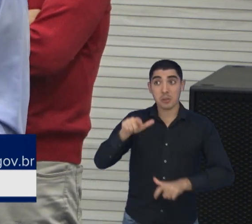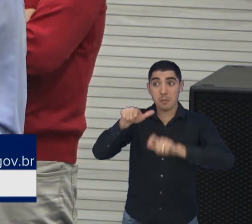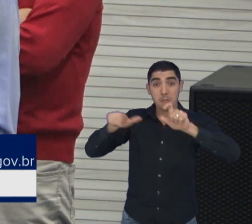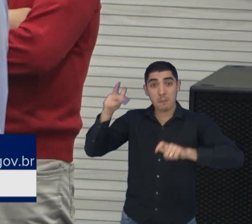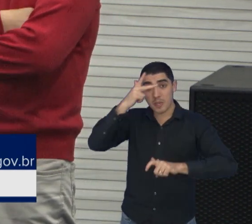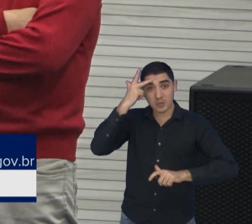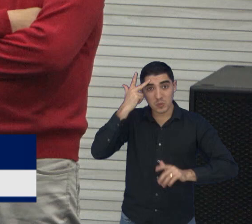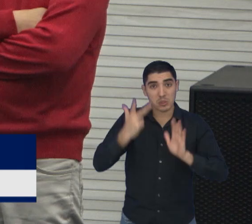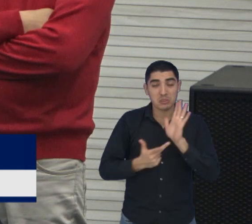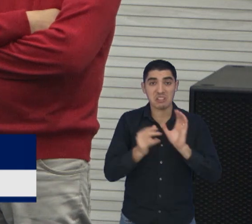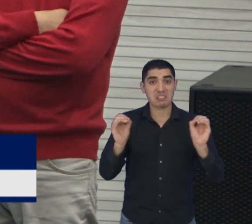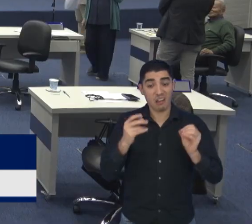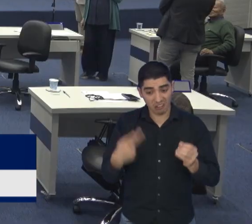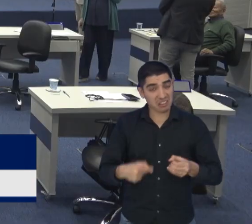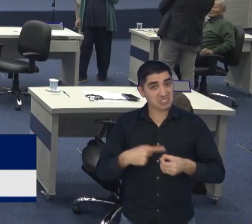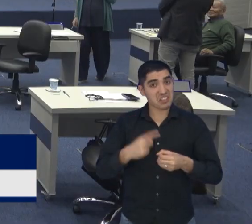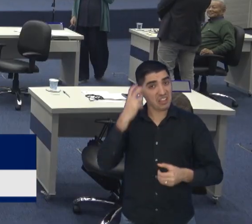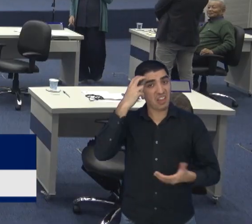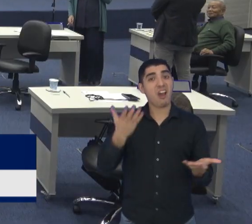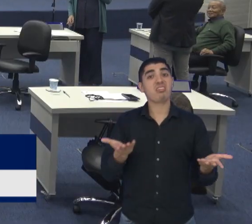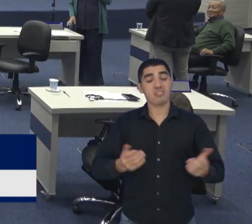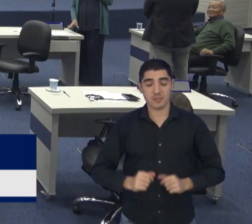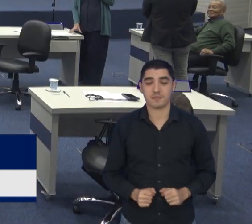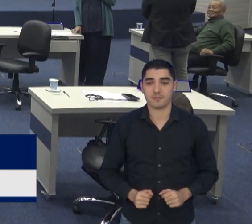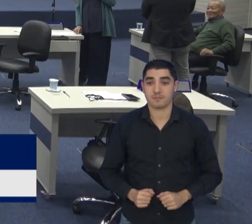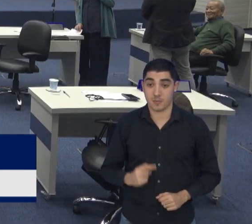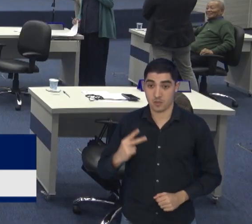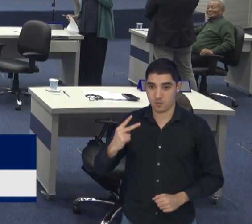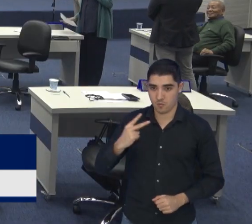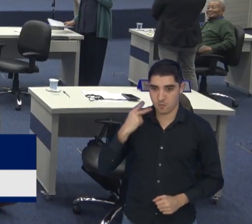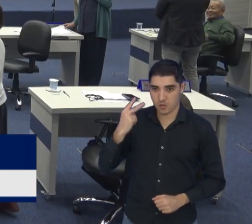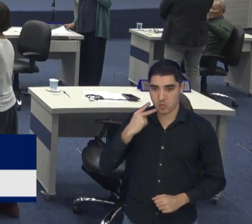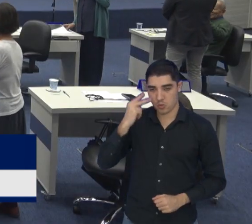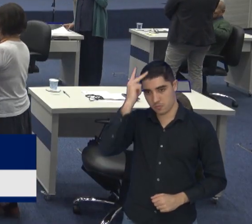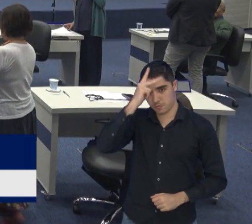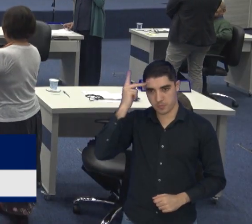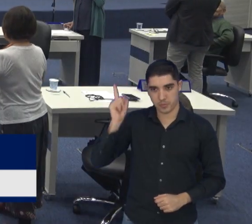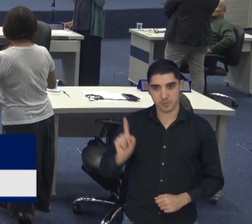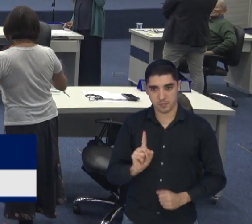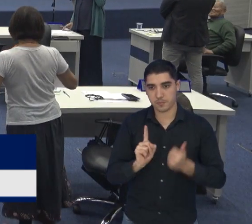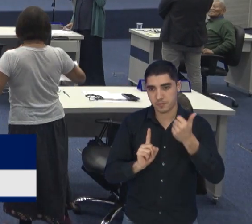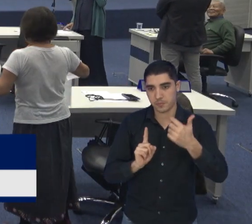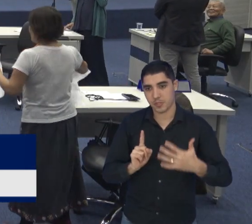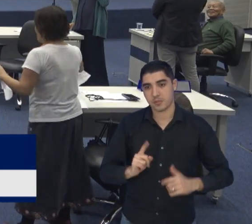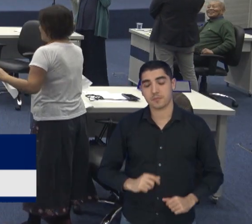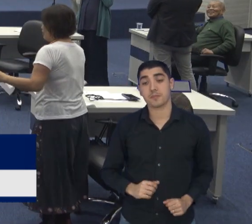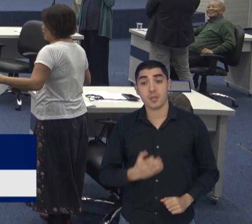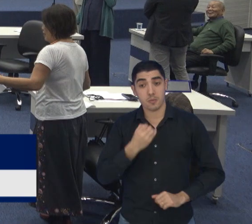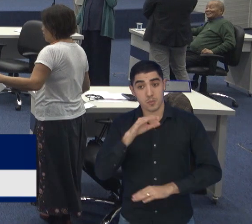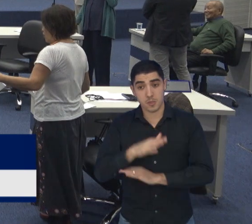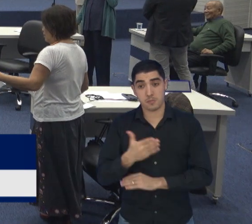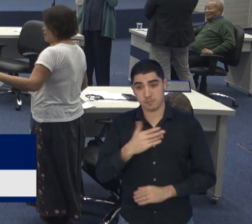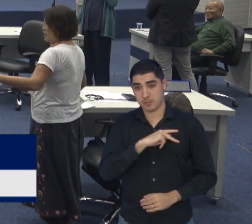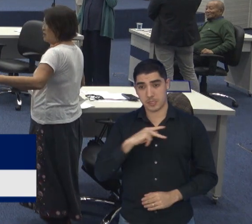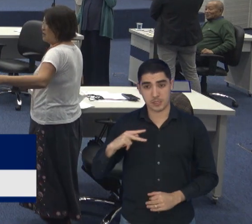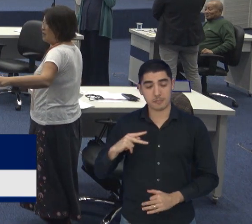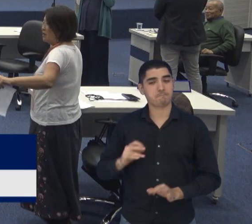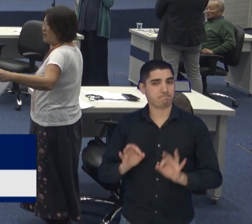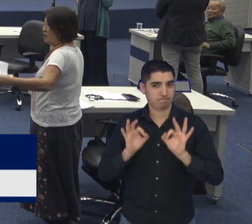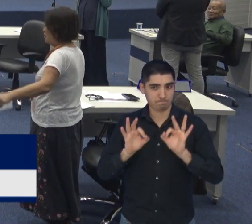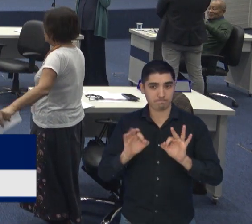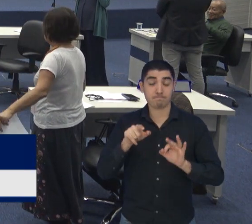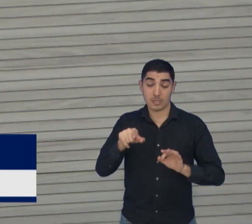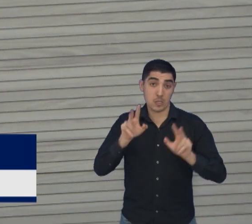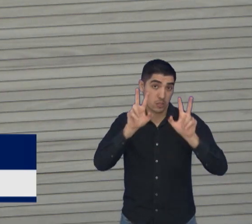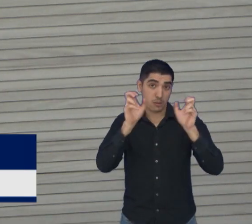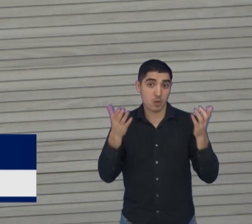cidade inteligente. Questão de ordem, o vereador Fernando Petiti. Boa tarde, presidente. O assunto do dia é realmente a reabertura